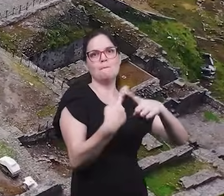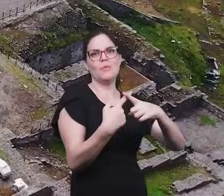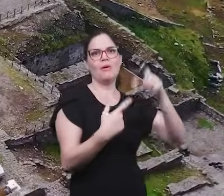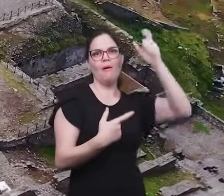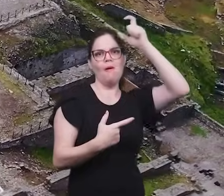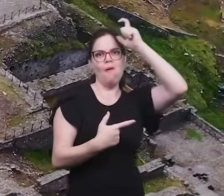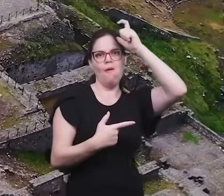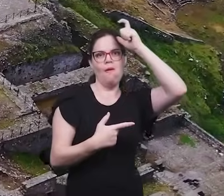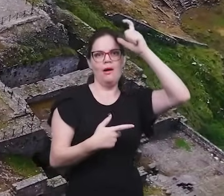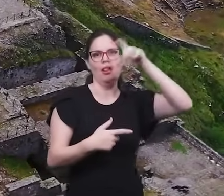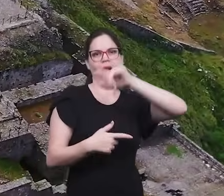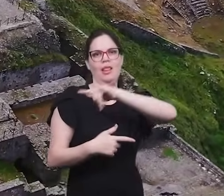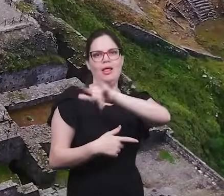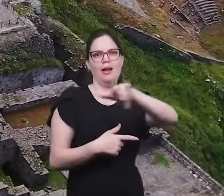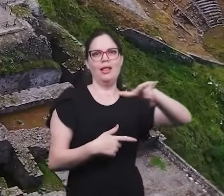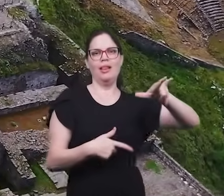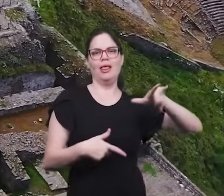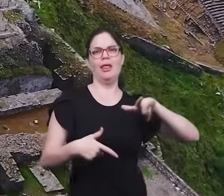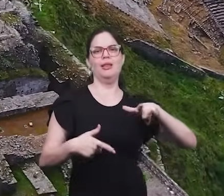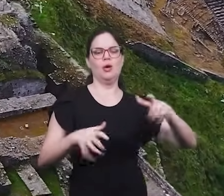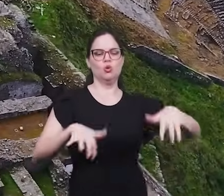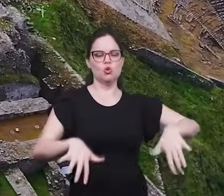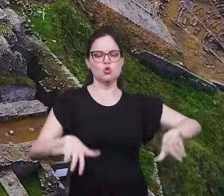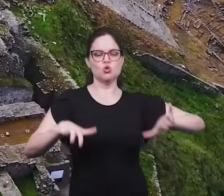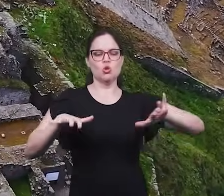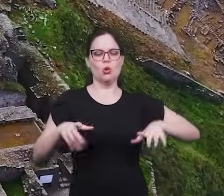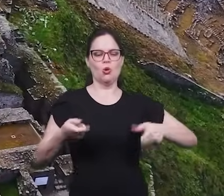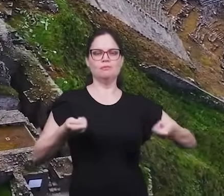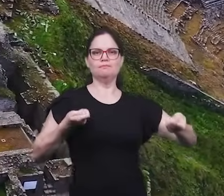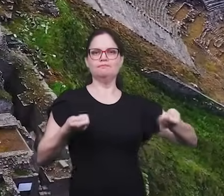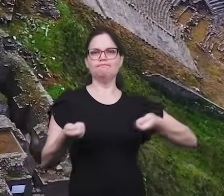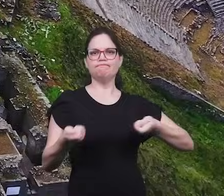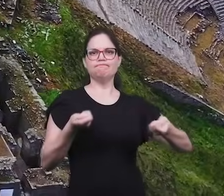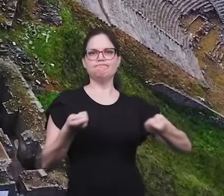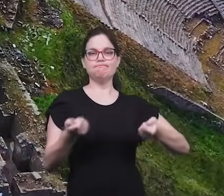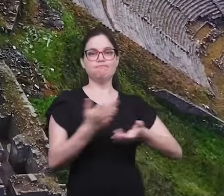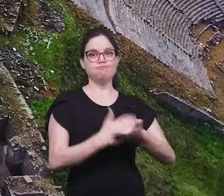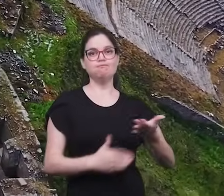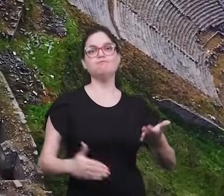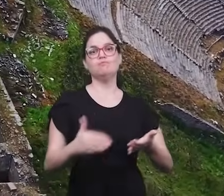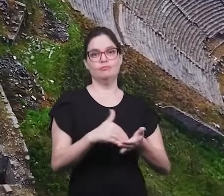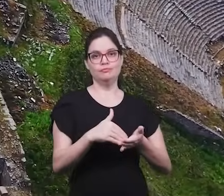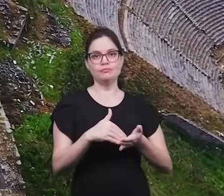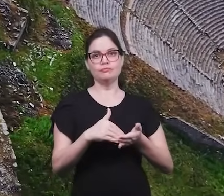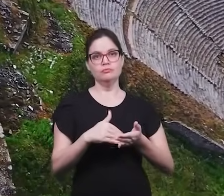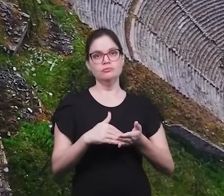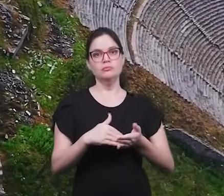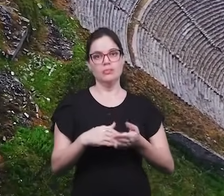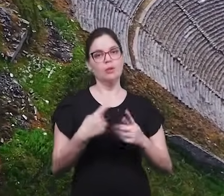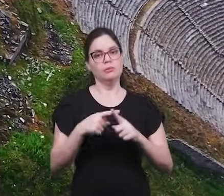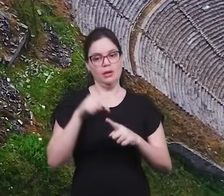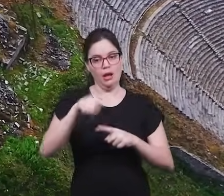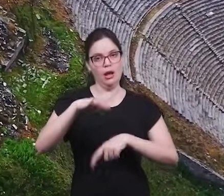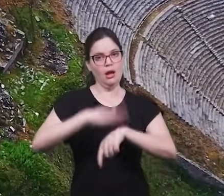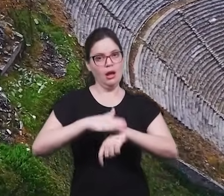Aí, aqui, a partir daquilo, logo você vê que se destaca o trono